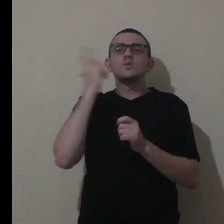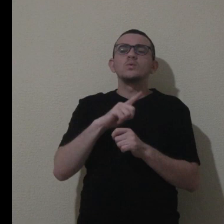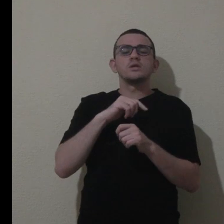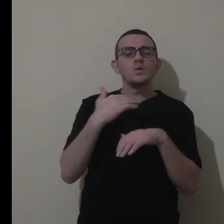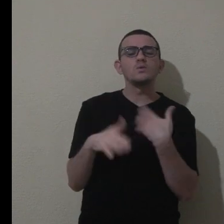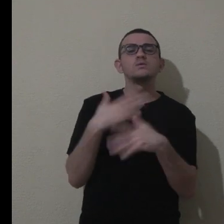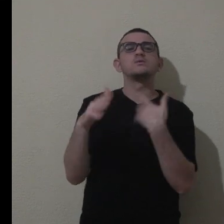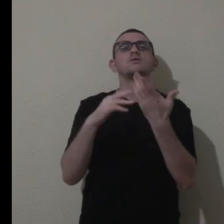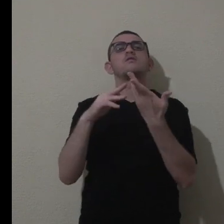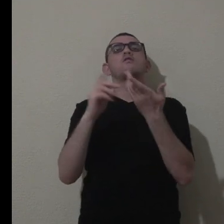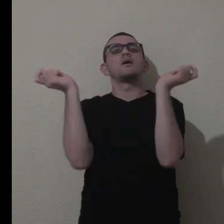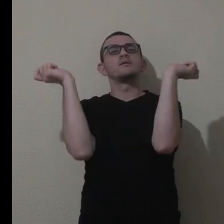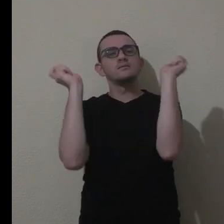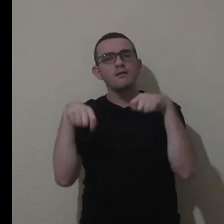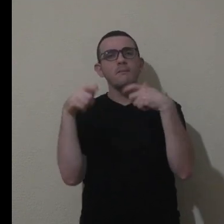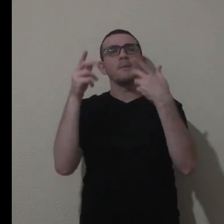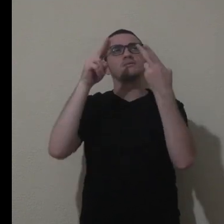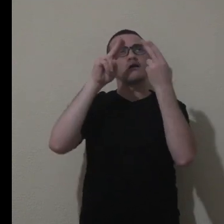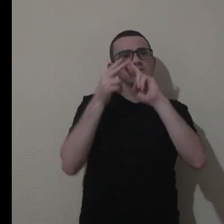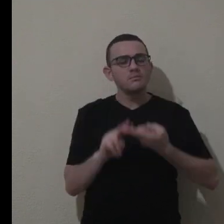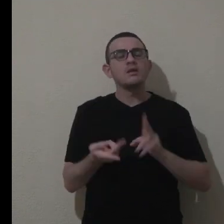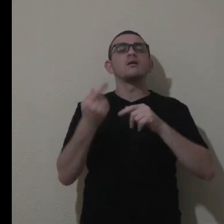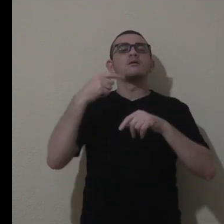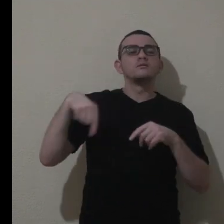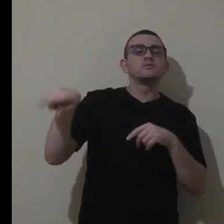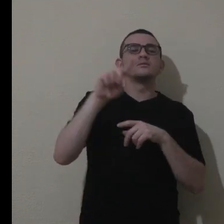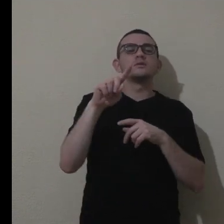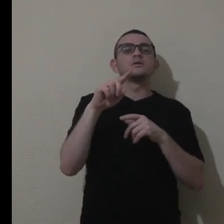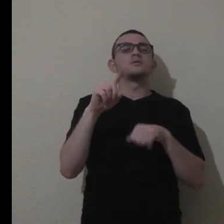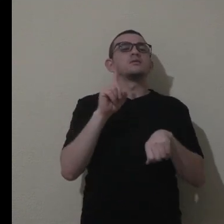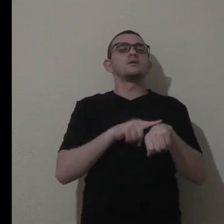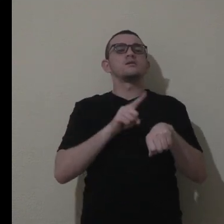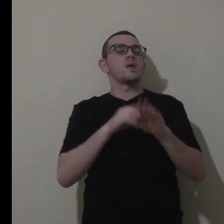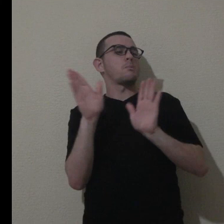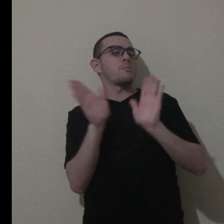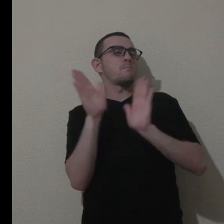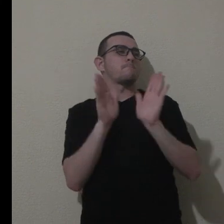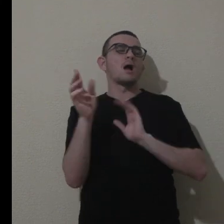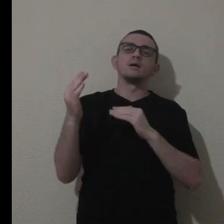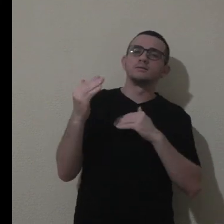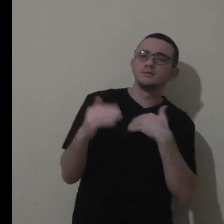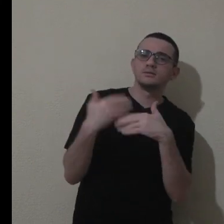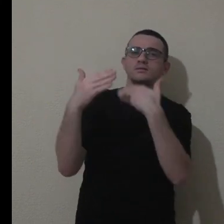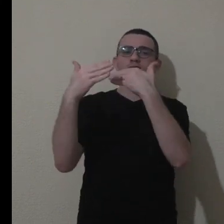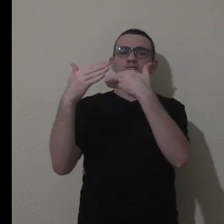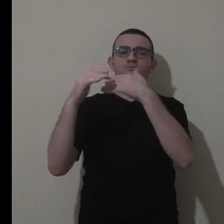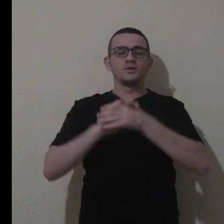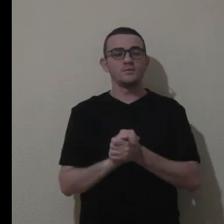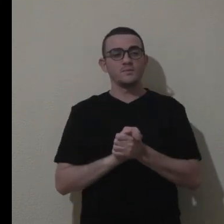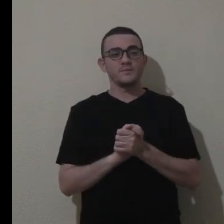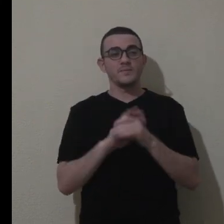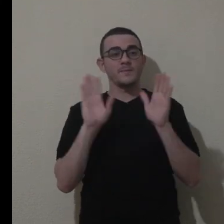puderam desenvolver as suas habilidades, capacidades, digamos, nesse período, nesse processo. E